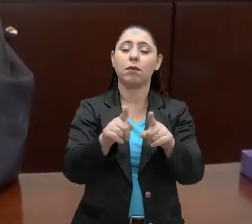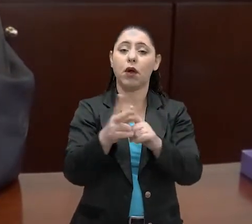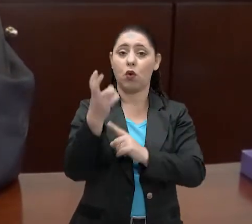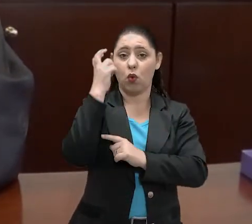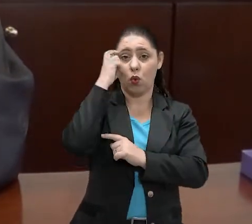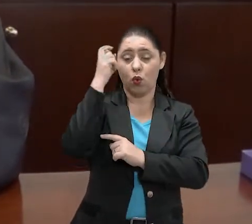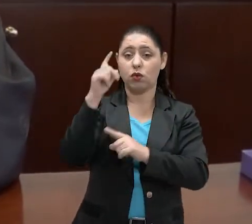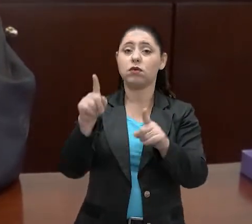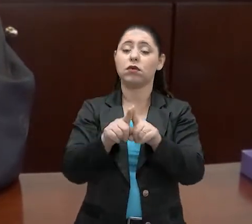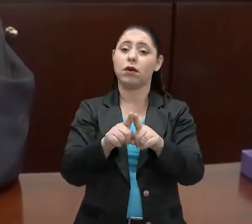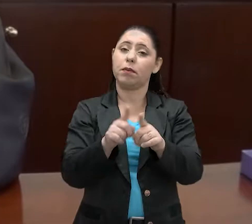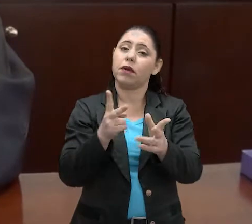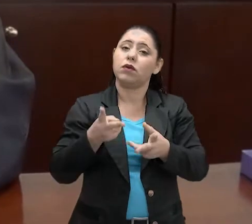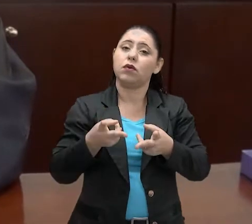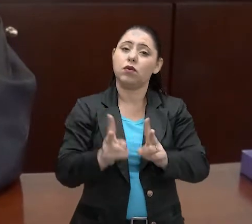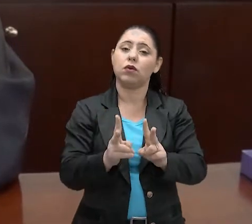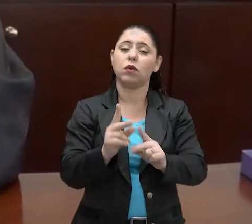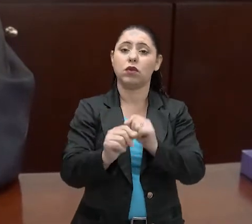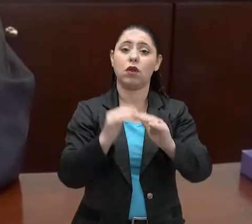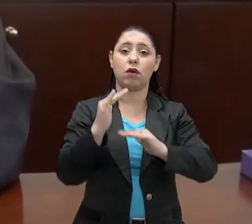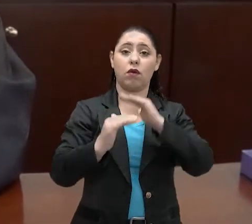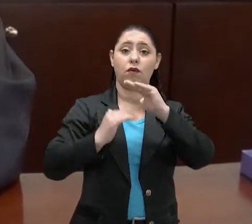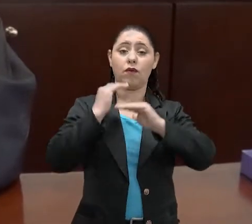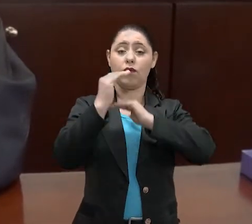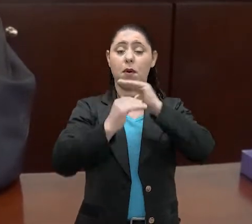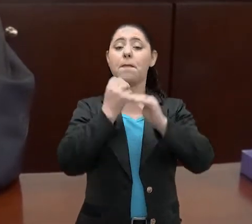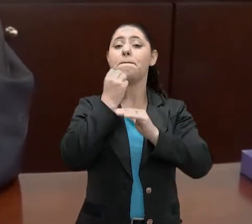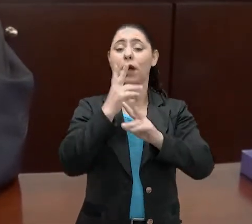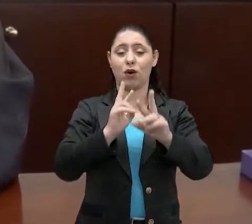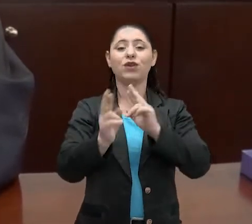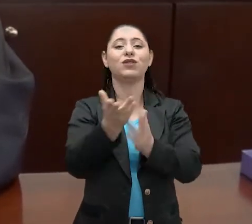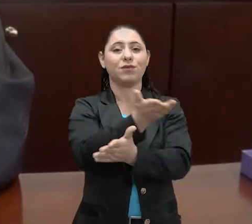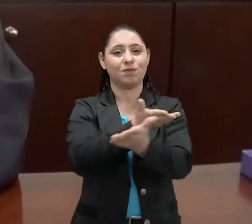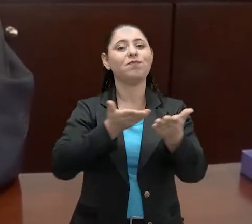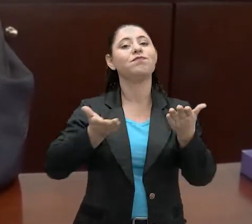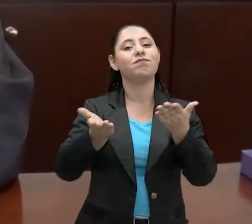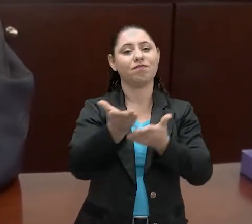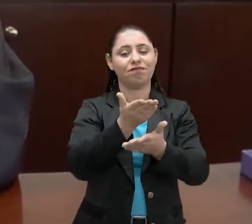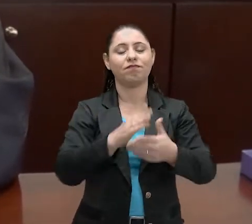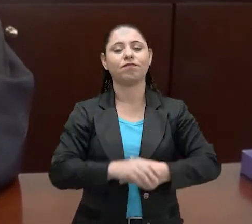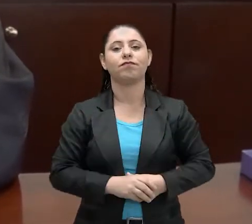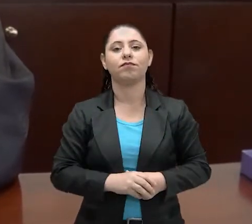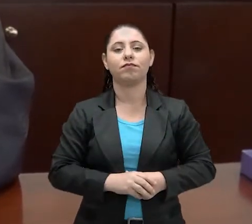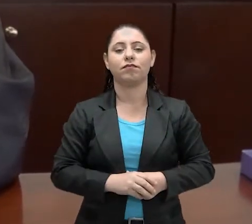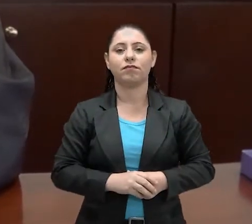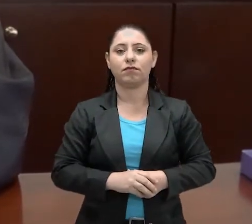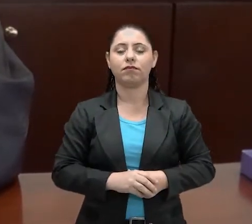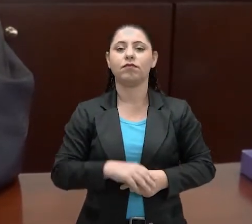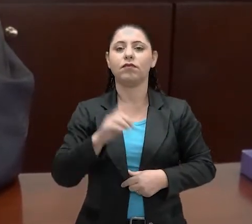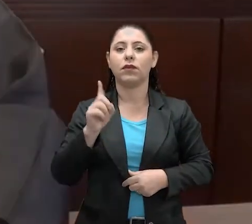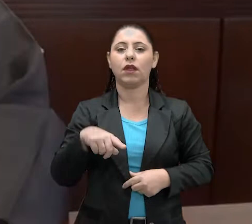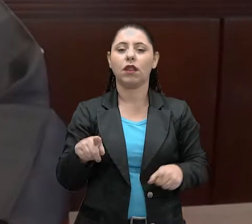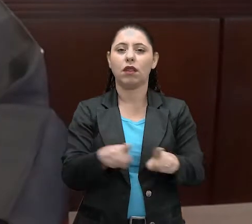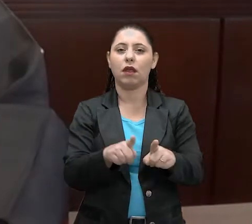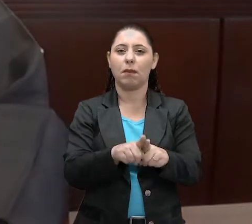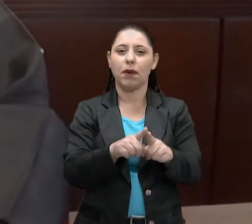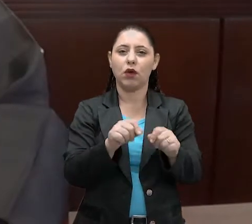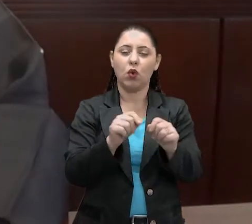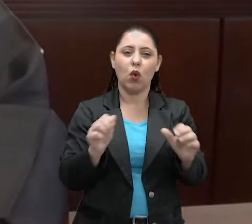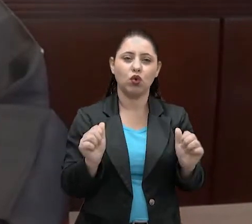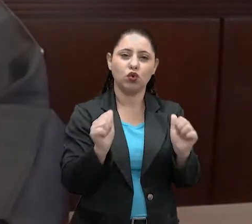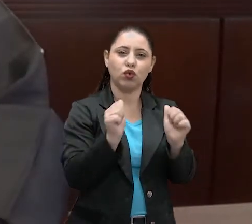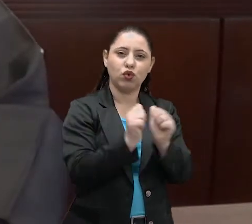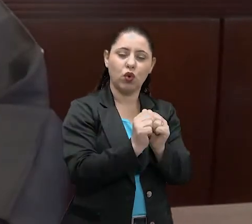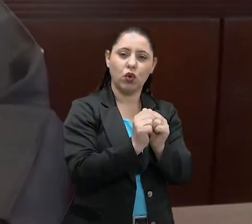do intercâmbio cultural e manter e desenvolver boas relações internacionais. Através de